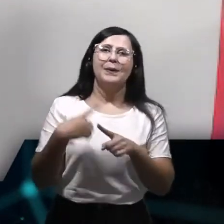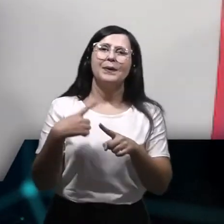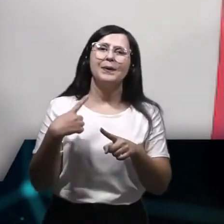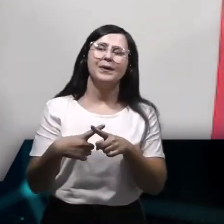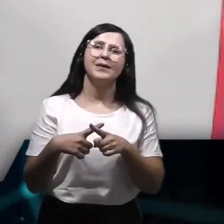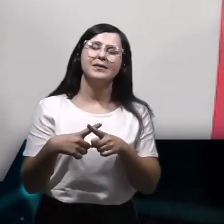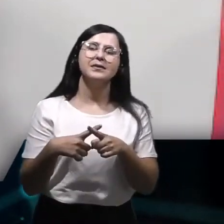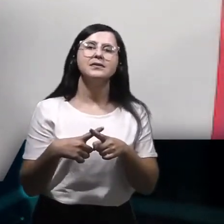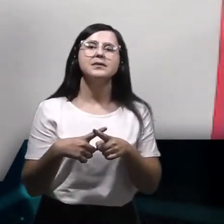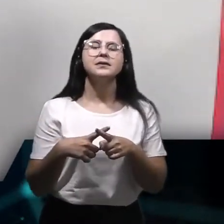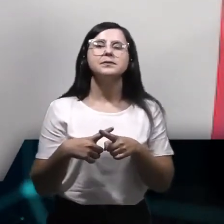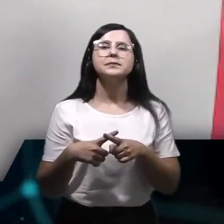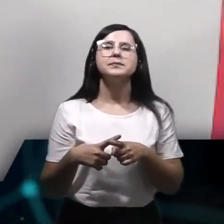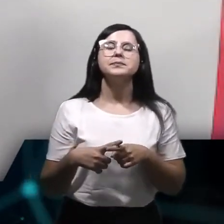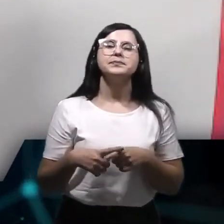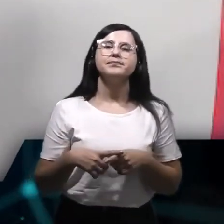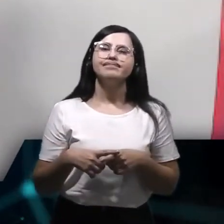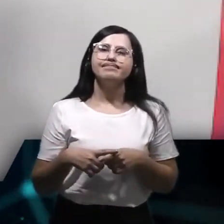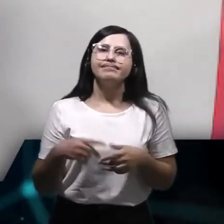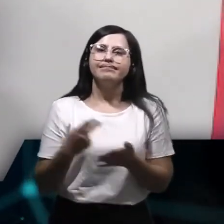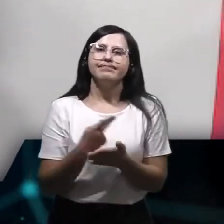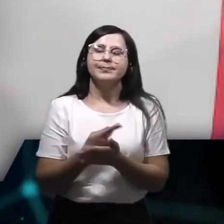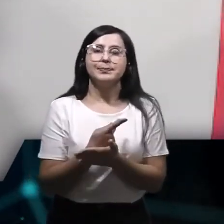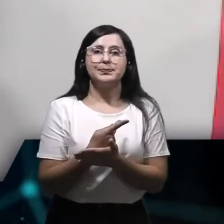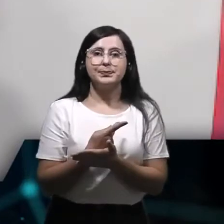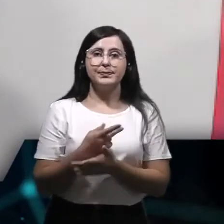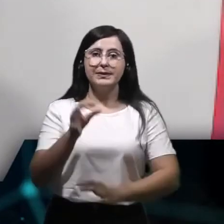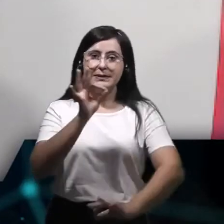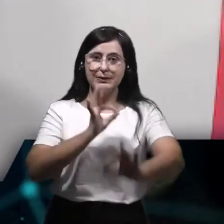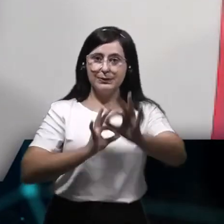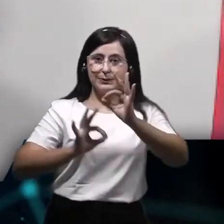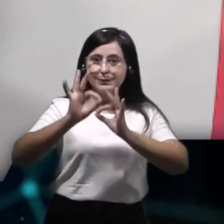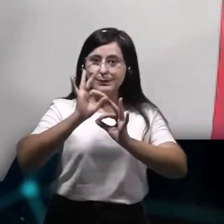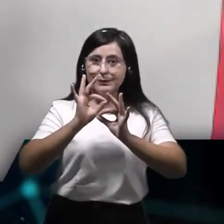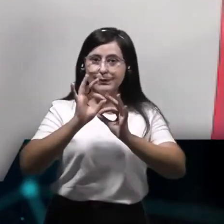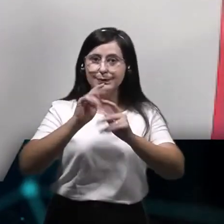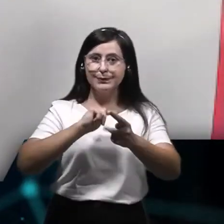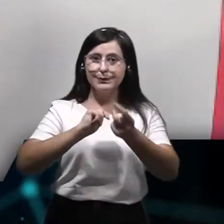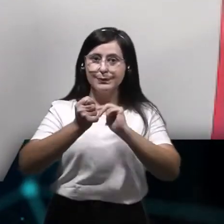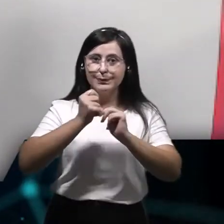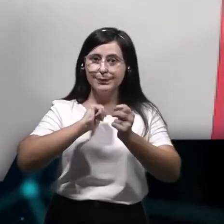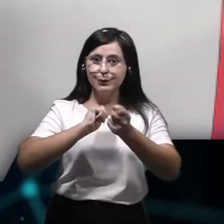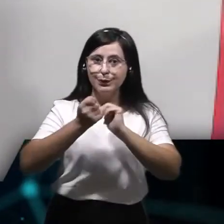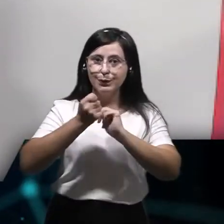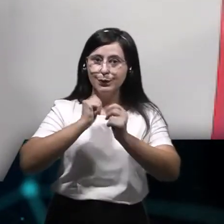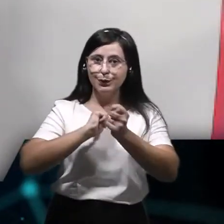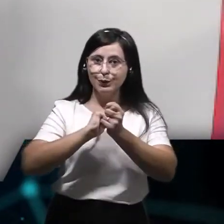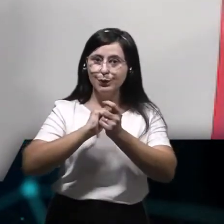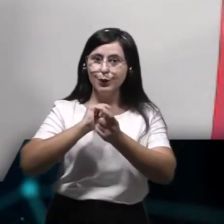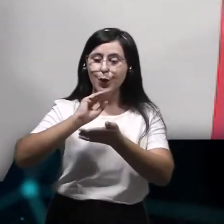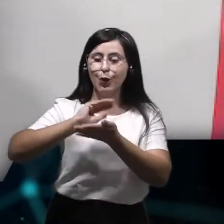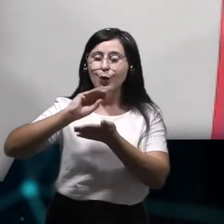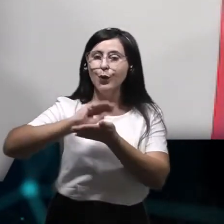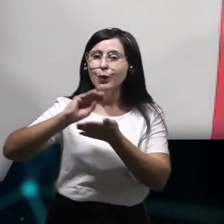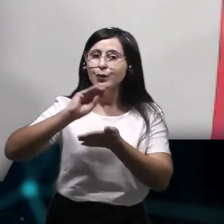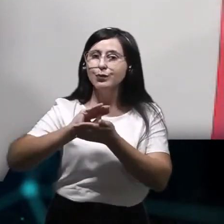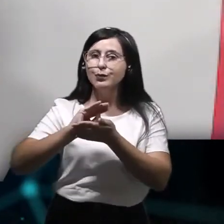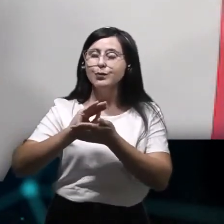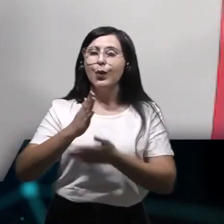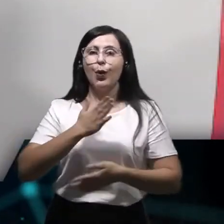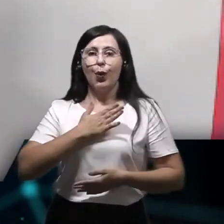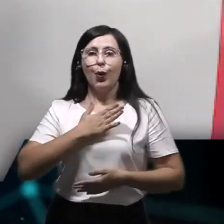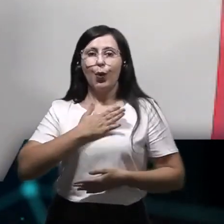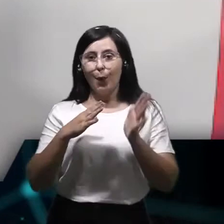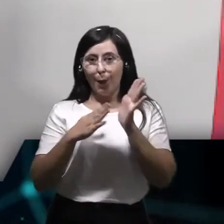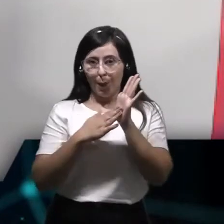era. É o seguinte, né? Na organização administrativa, tá certo? No meu plano de governo tem, que